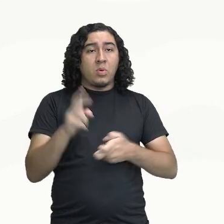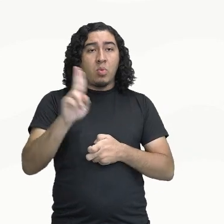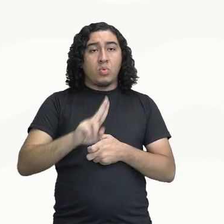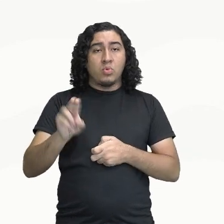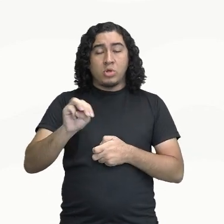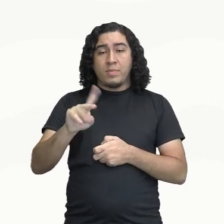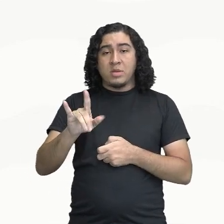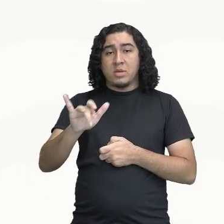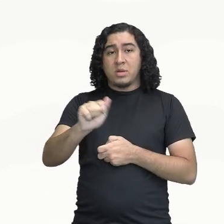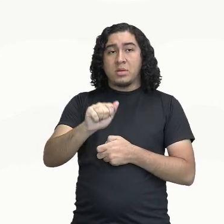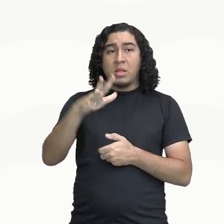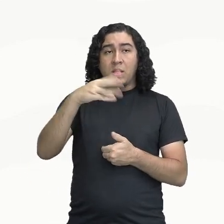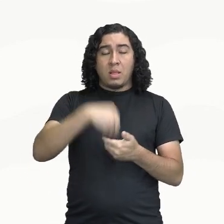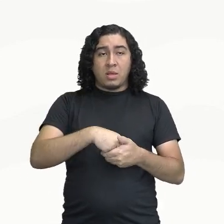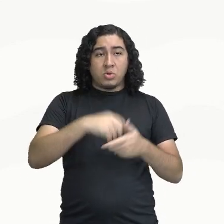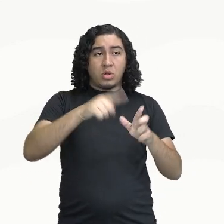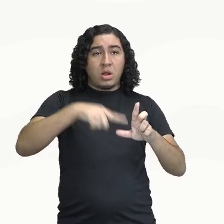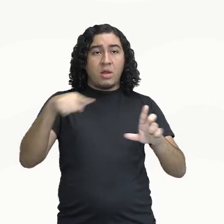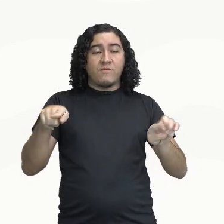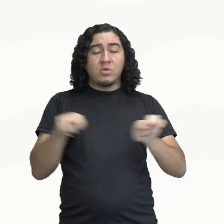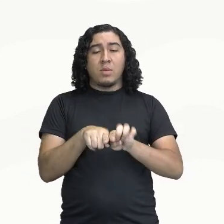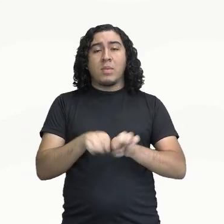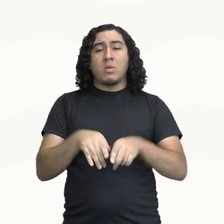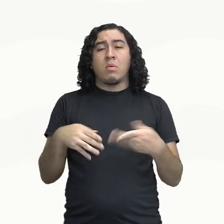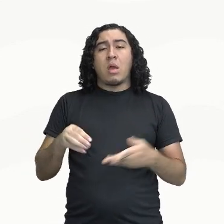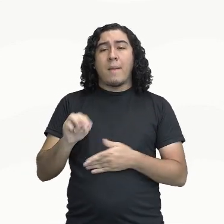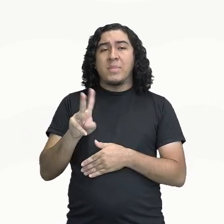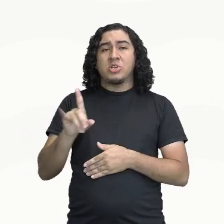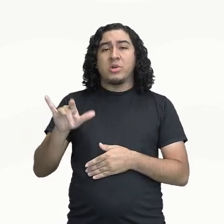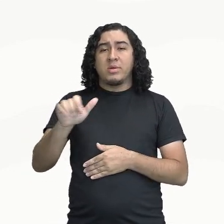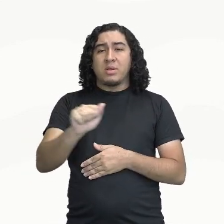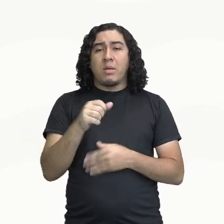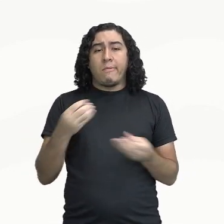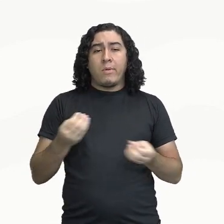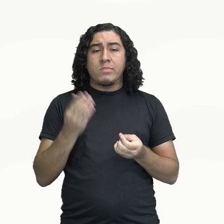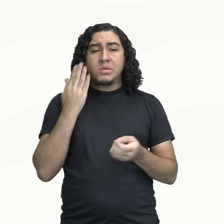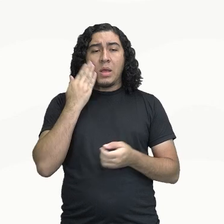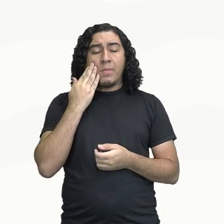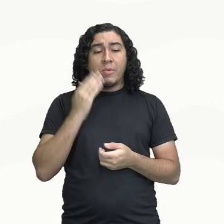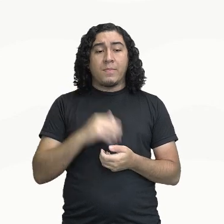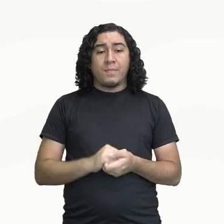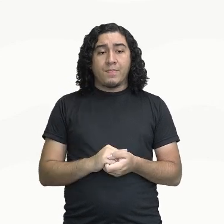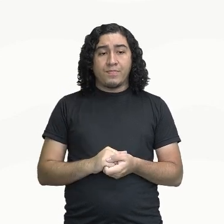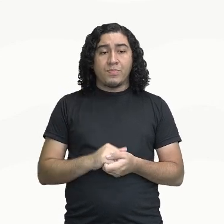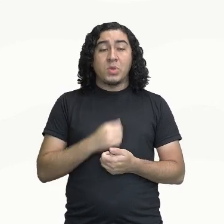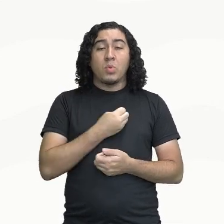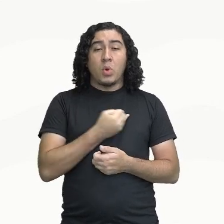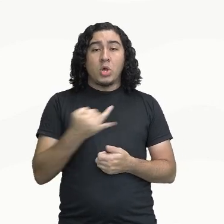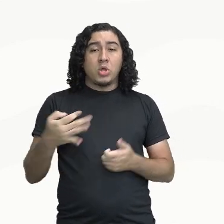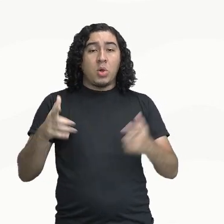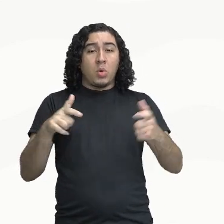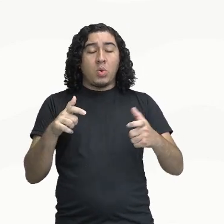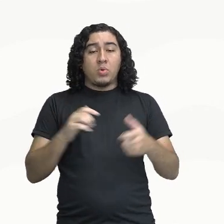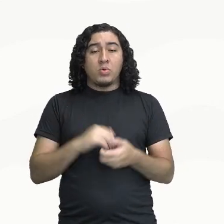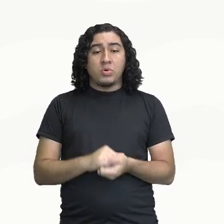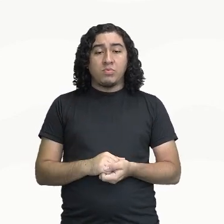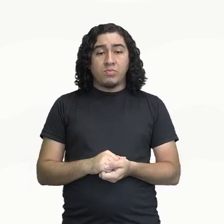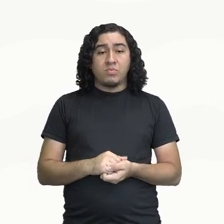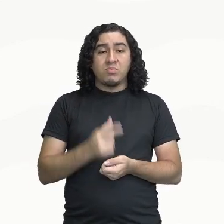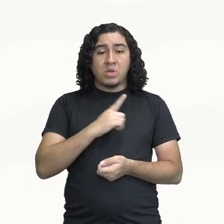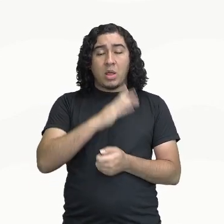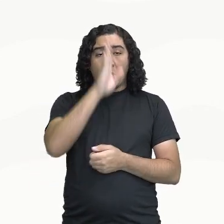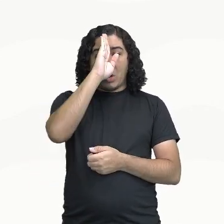nesse gráfico. E quem é a mediana? A mediana é aquele valor que está exatamente ao